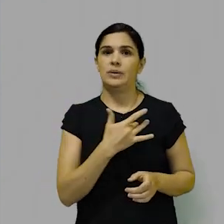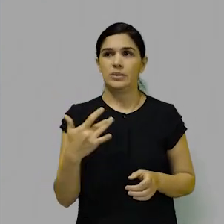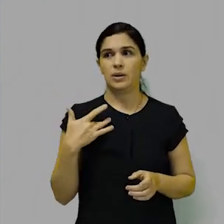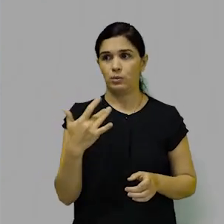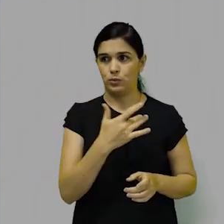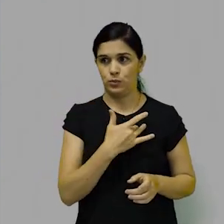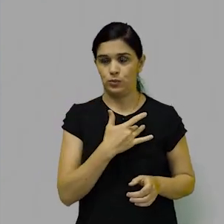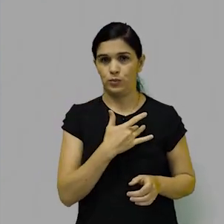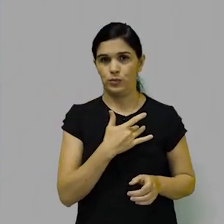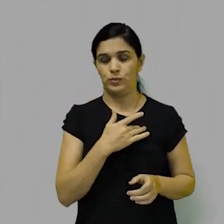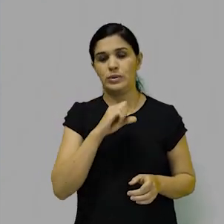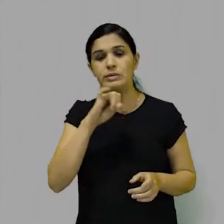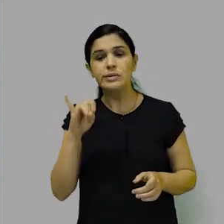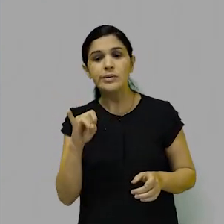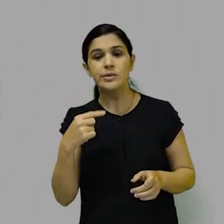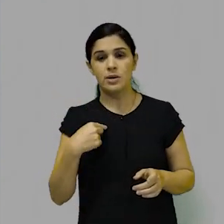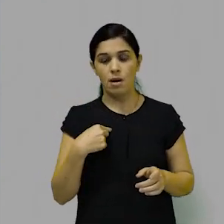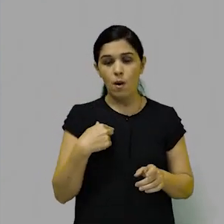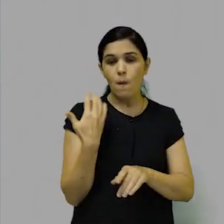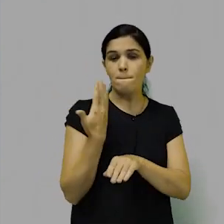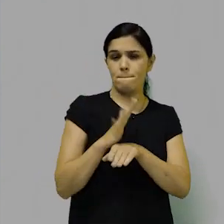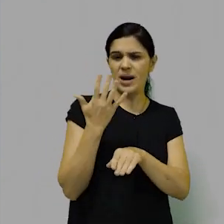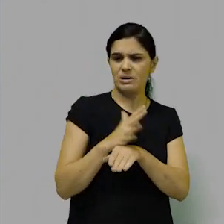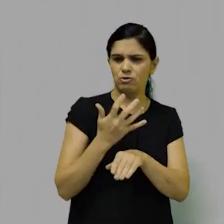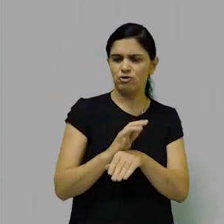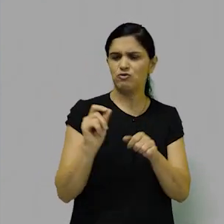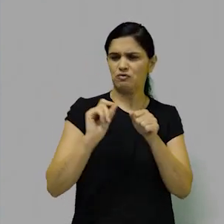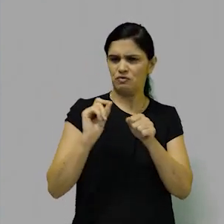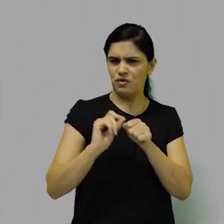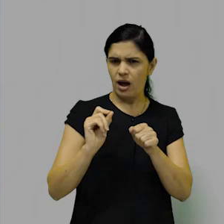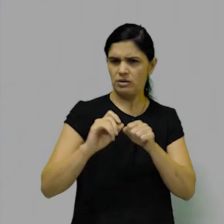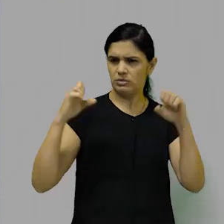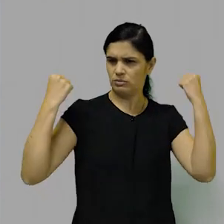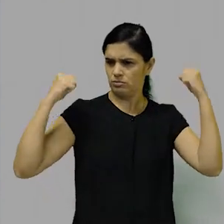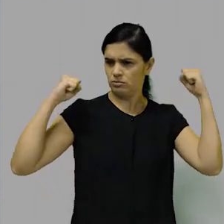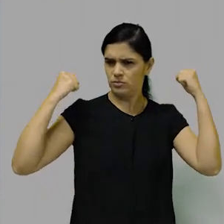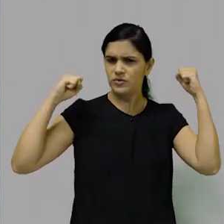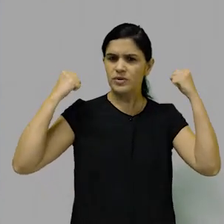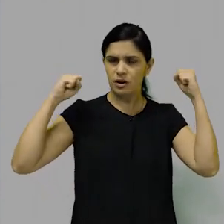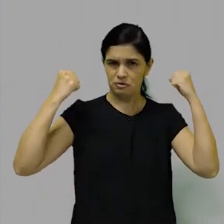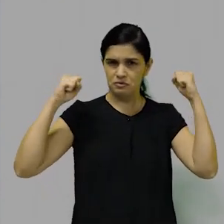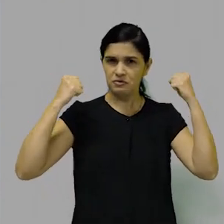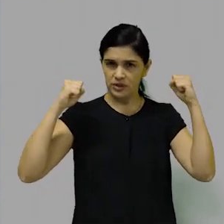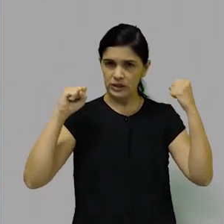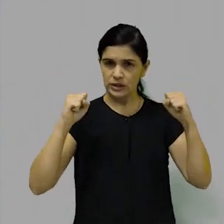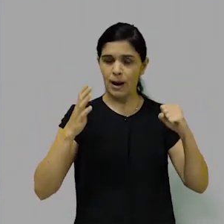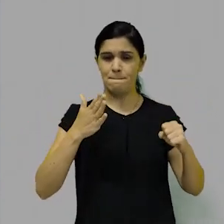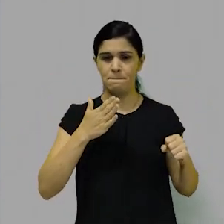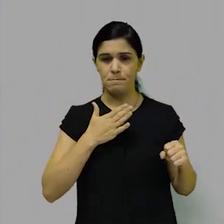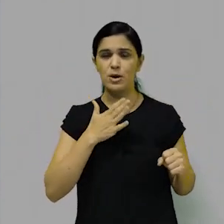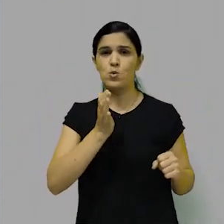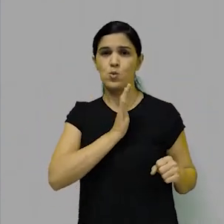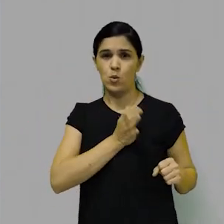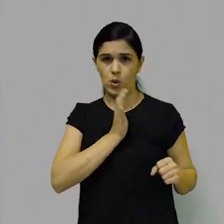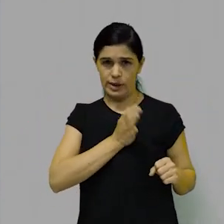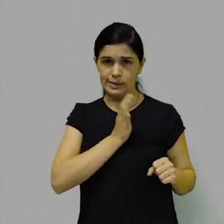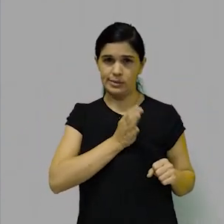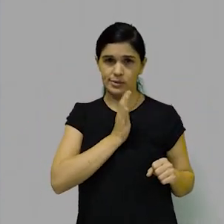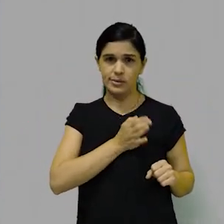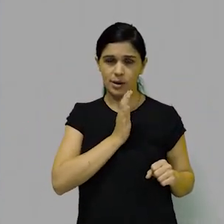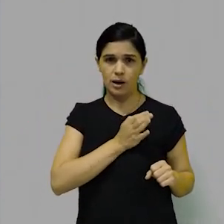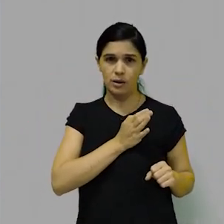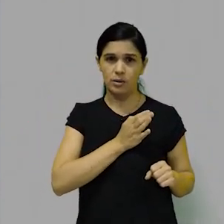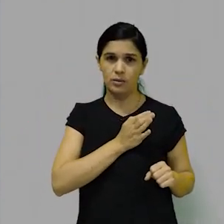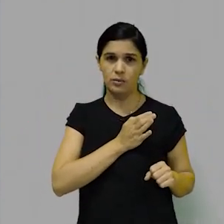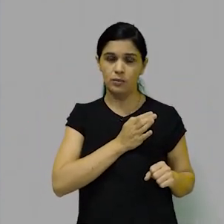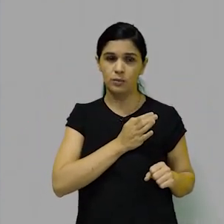físicos de forma regular, meu coração ele vai bater em determinada frequência. Eu vou